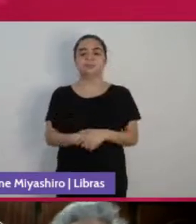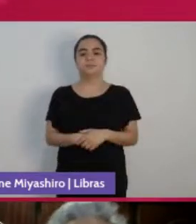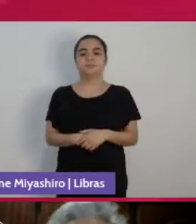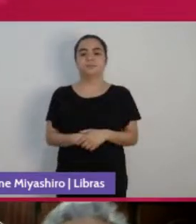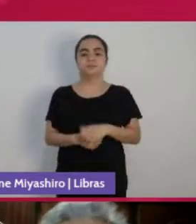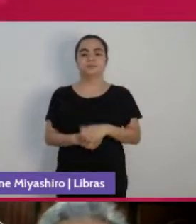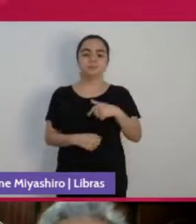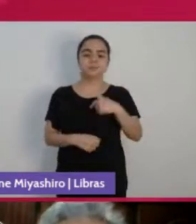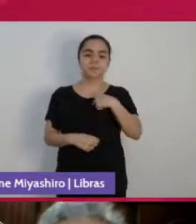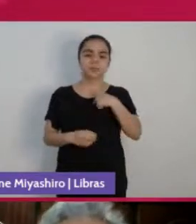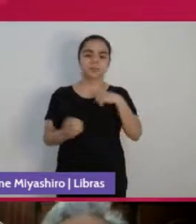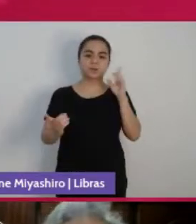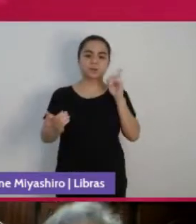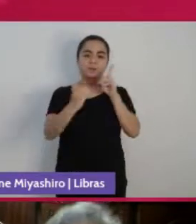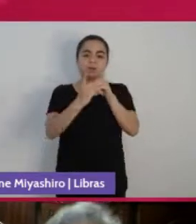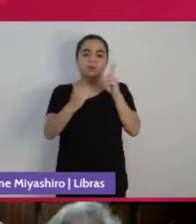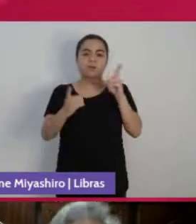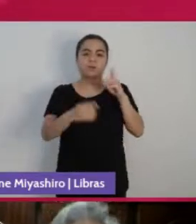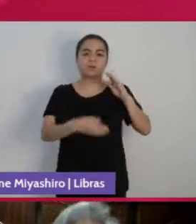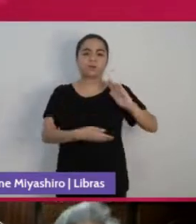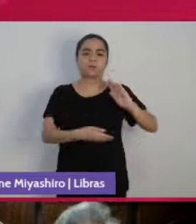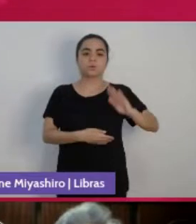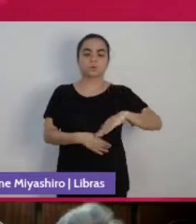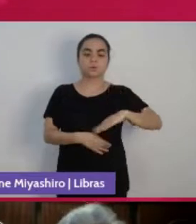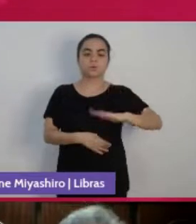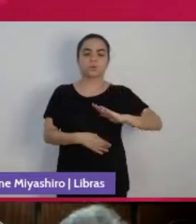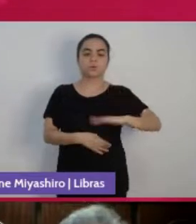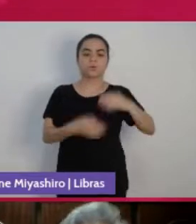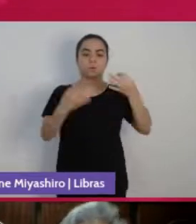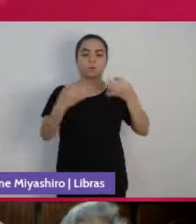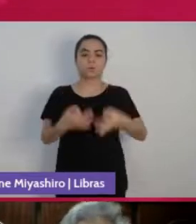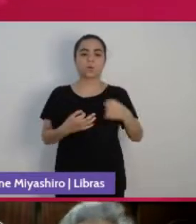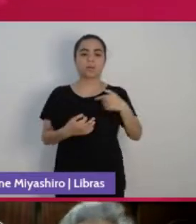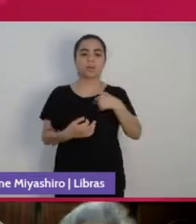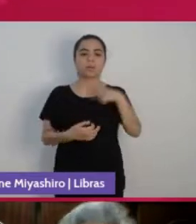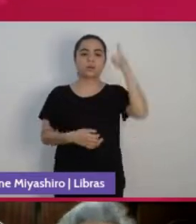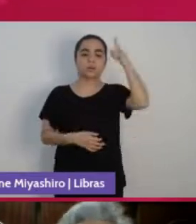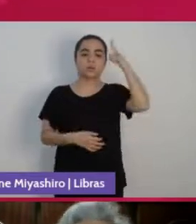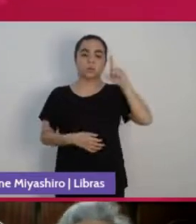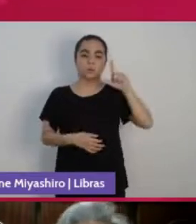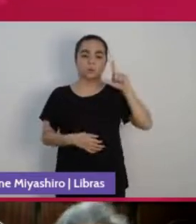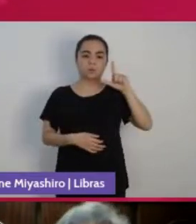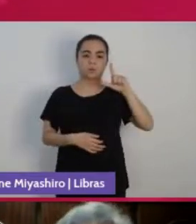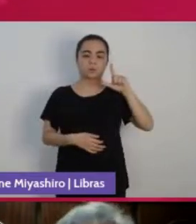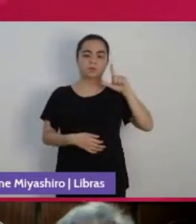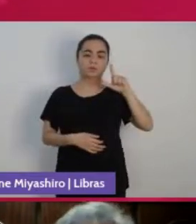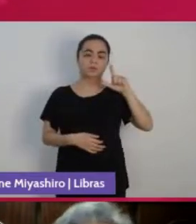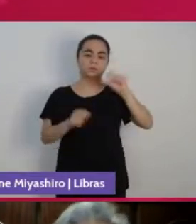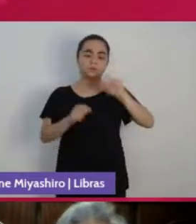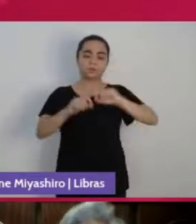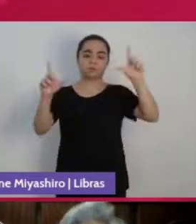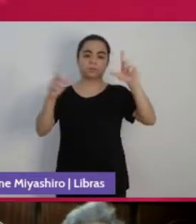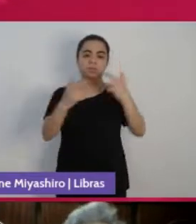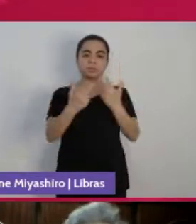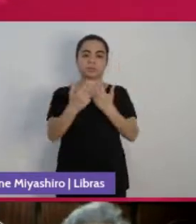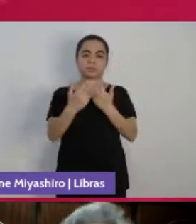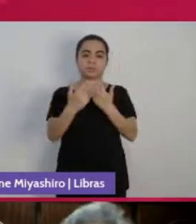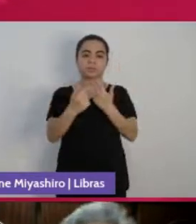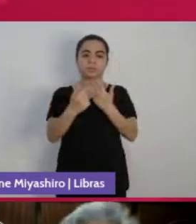encontro a angulação correta da paciente, eu vou conseguir pegar na mesma imagem